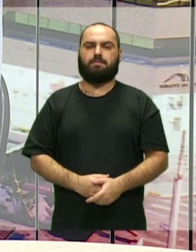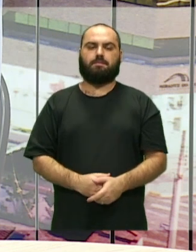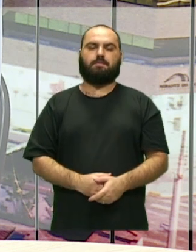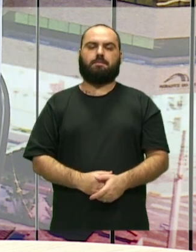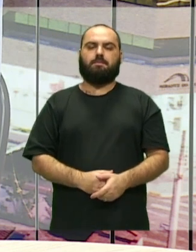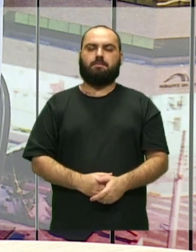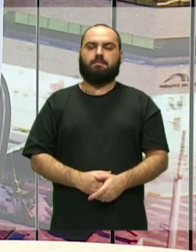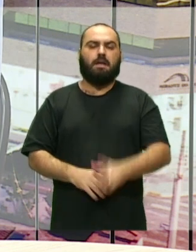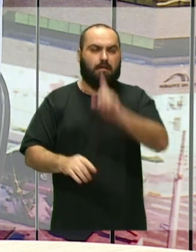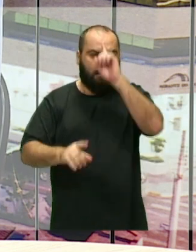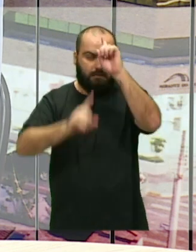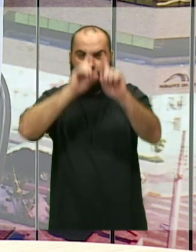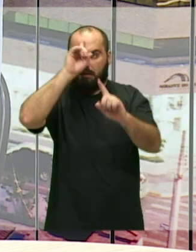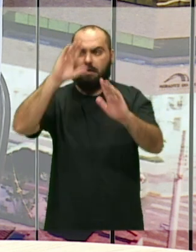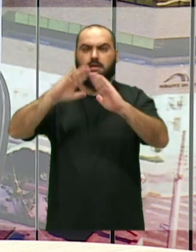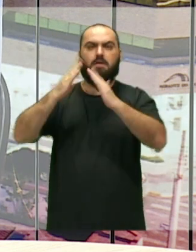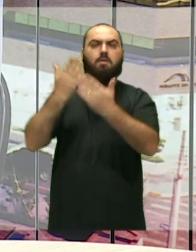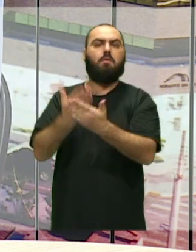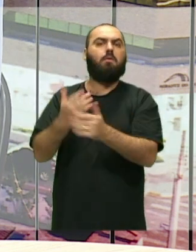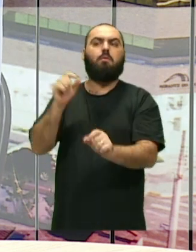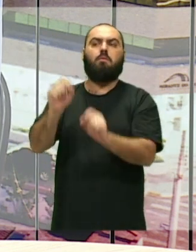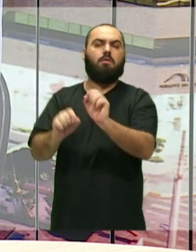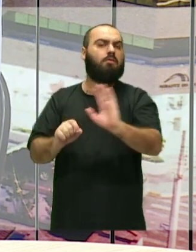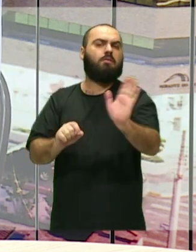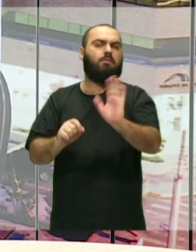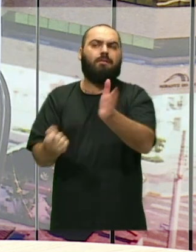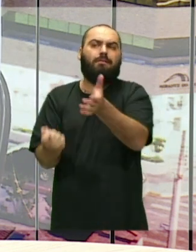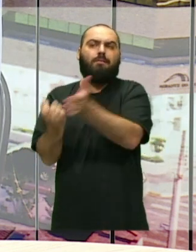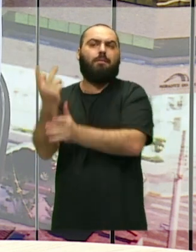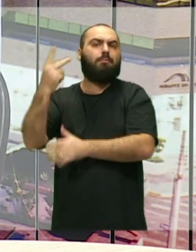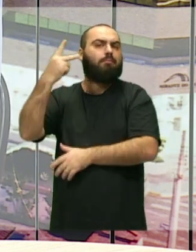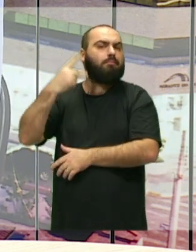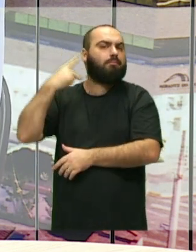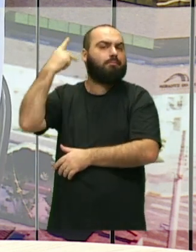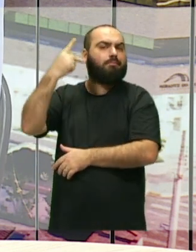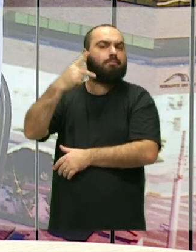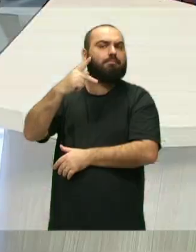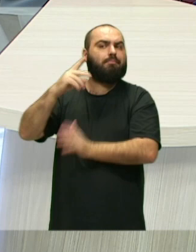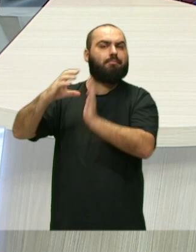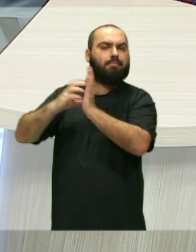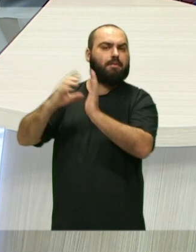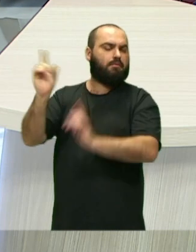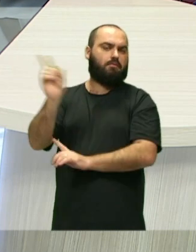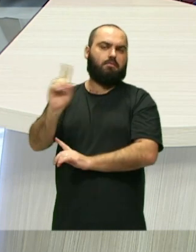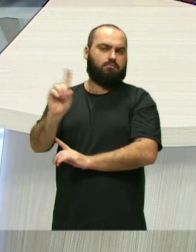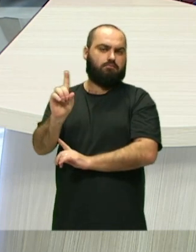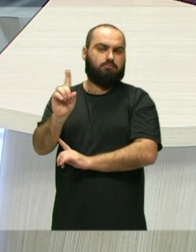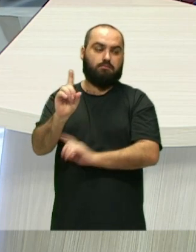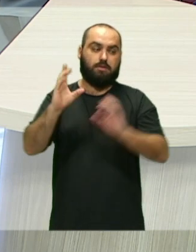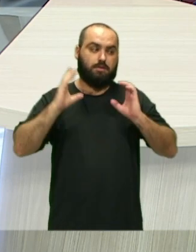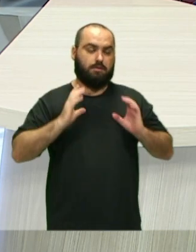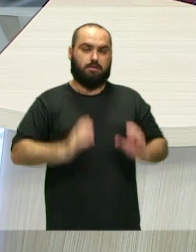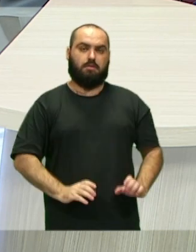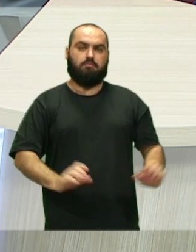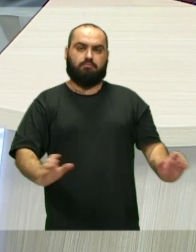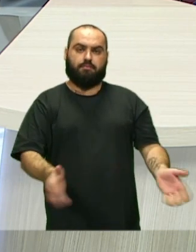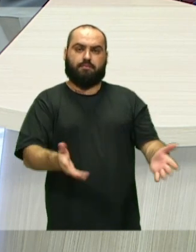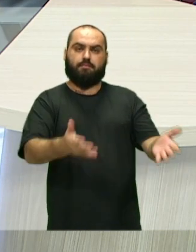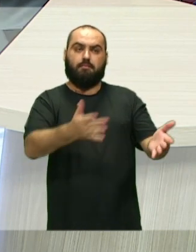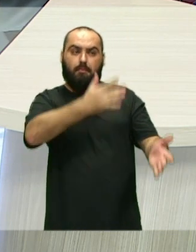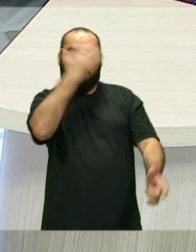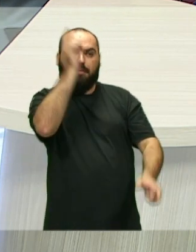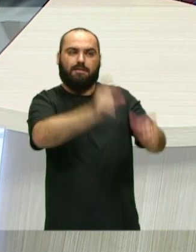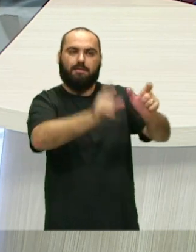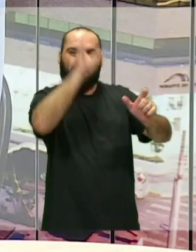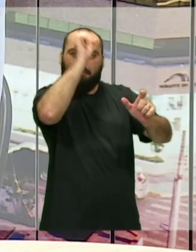a ideia da escola não é fazer política partidária mas fomentar a cidadania e politizar as pessoas